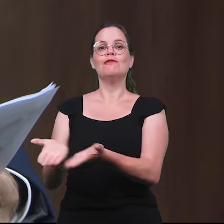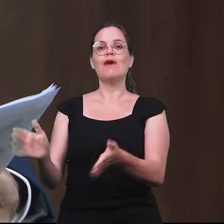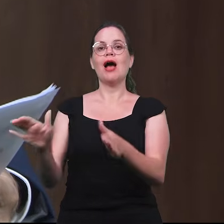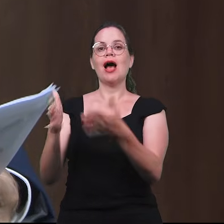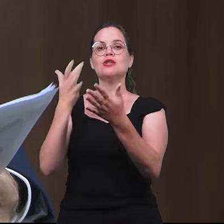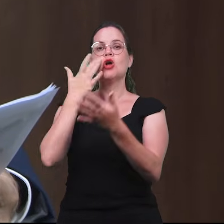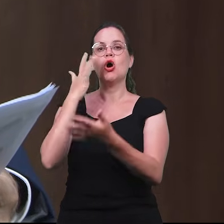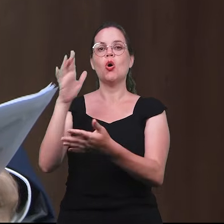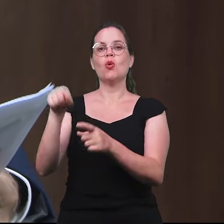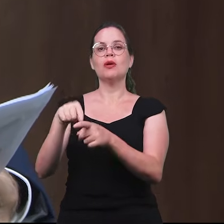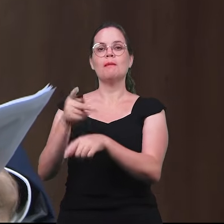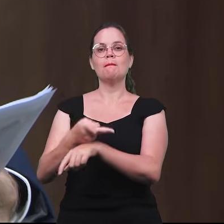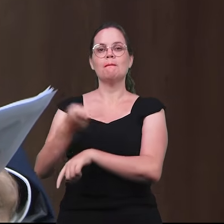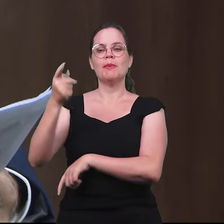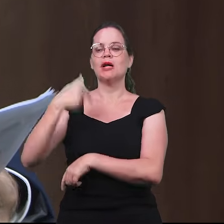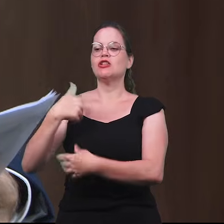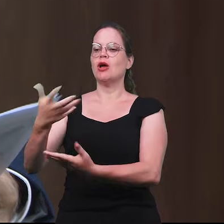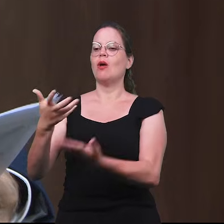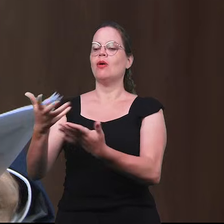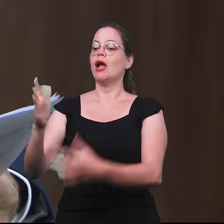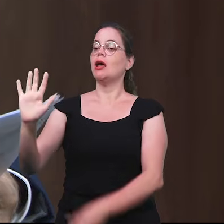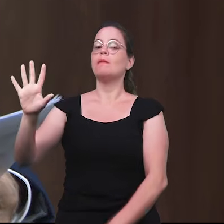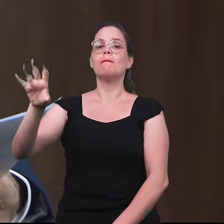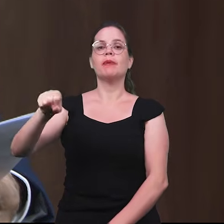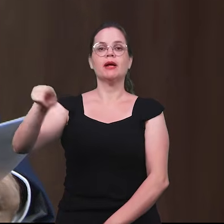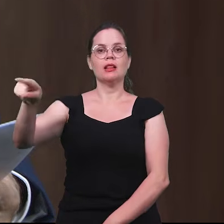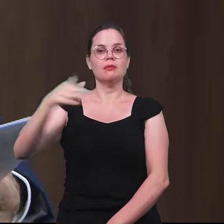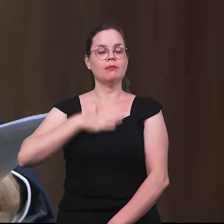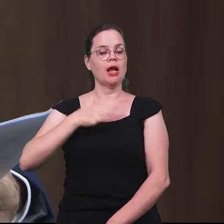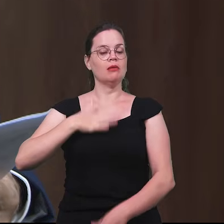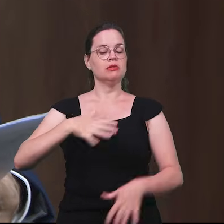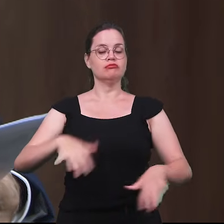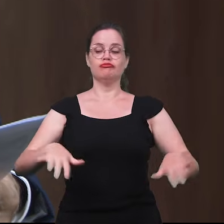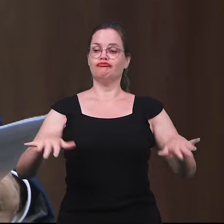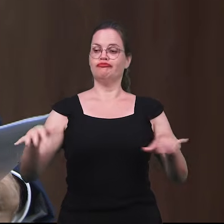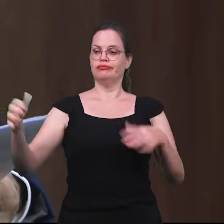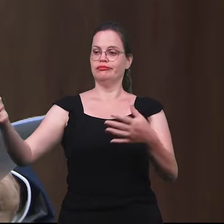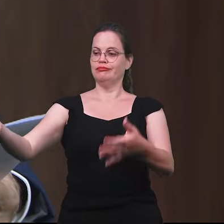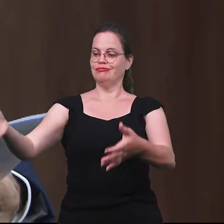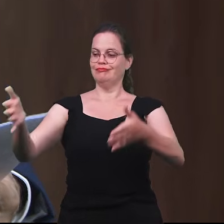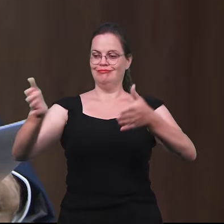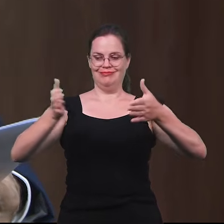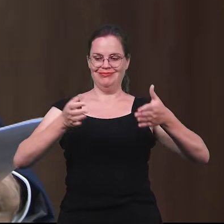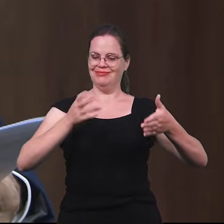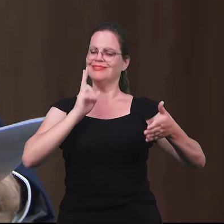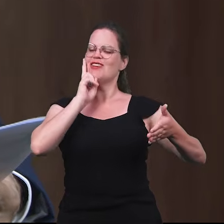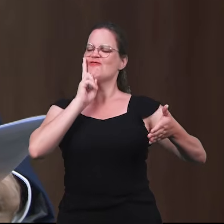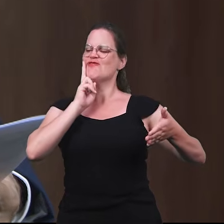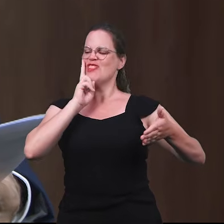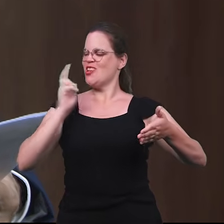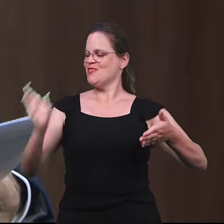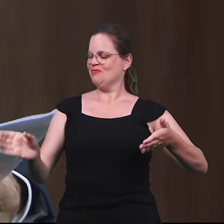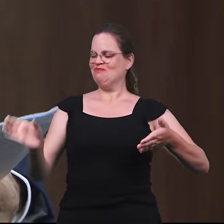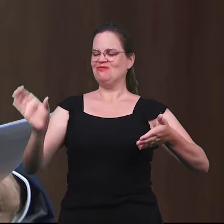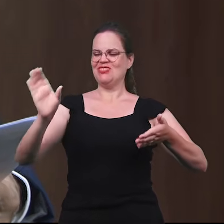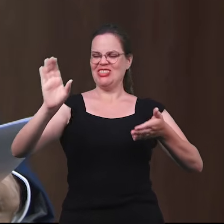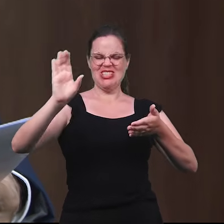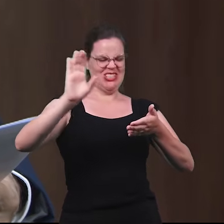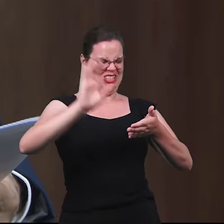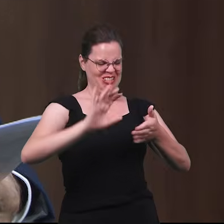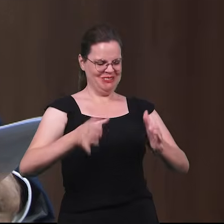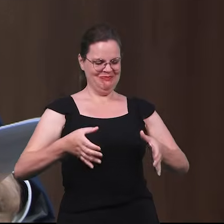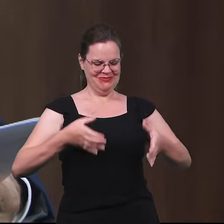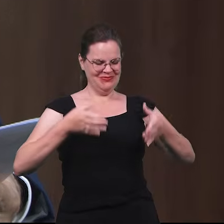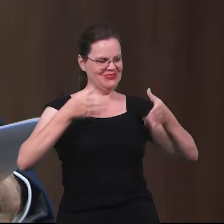e beberam nesses vasos. Foi então que acontece algo